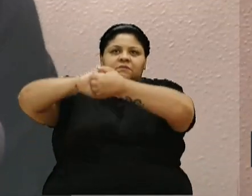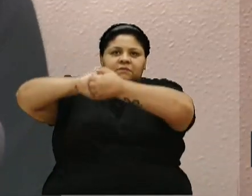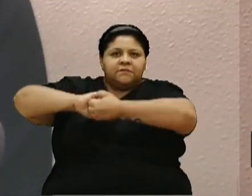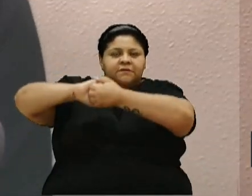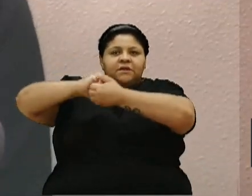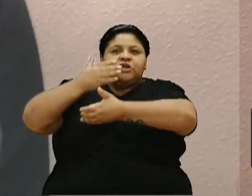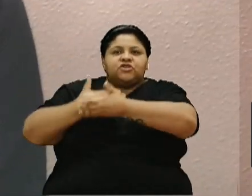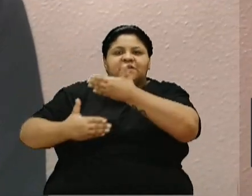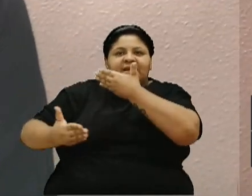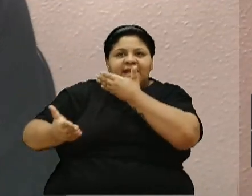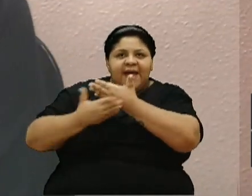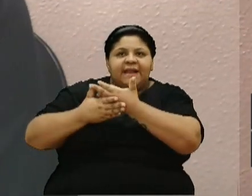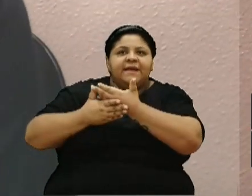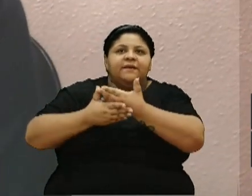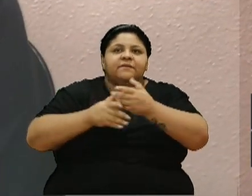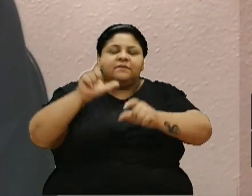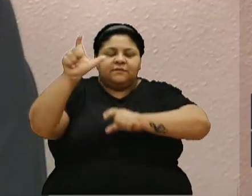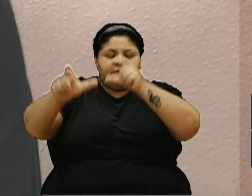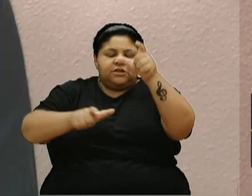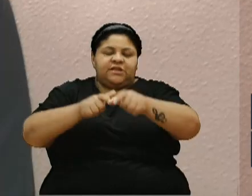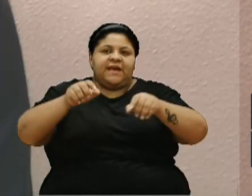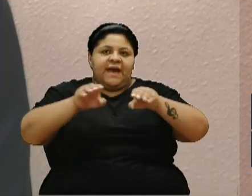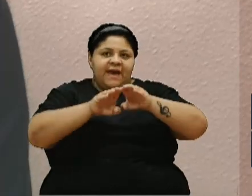os integrantes aqui dessa mesa,